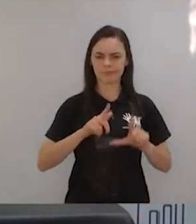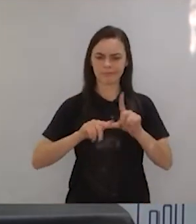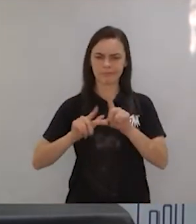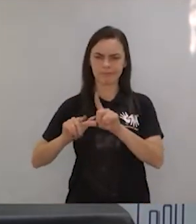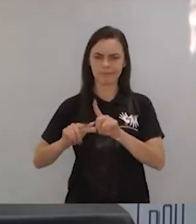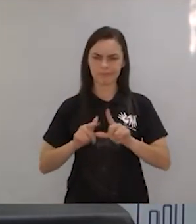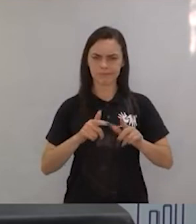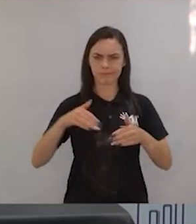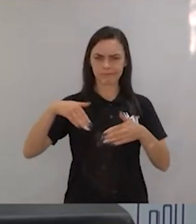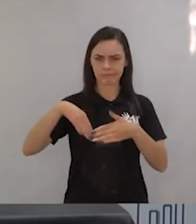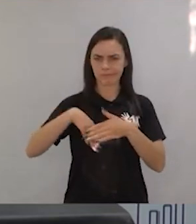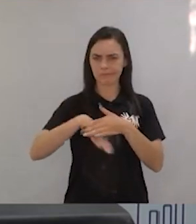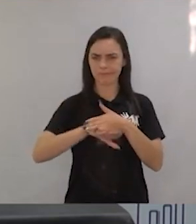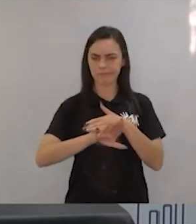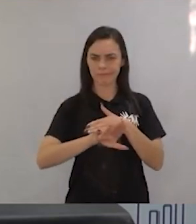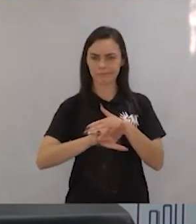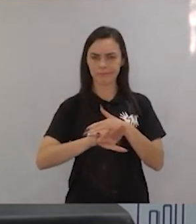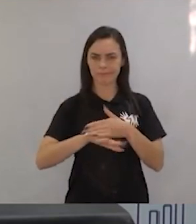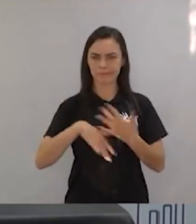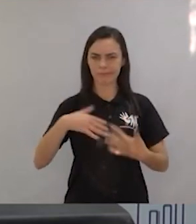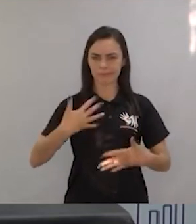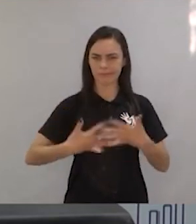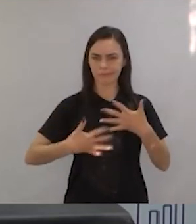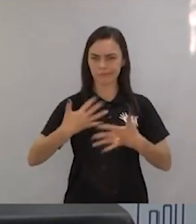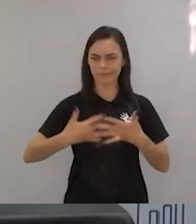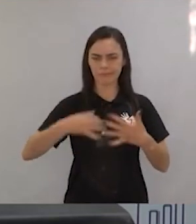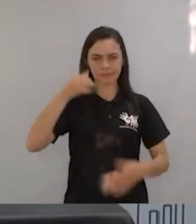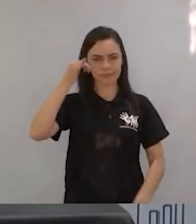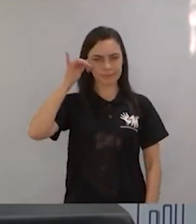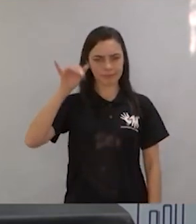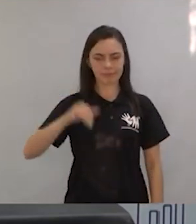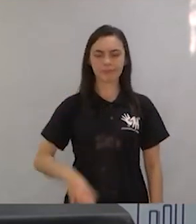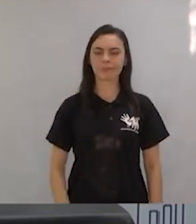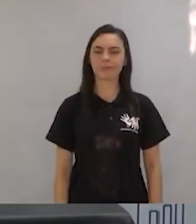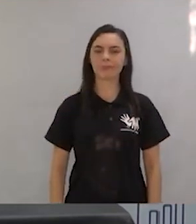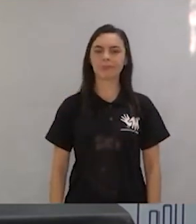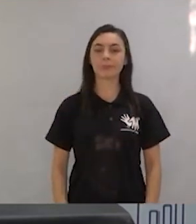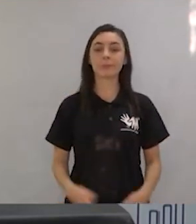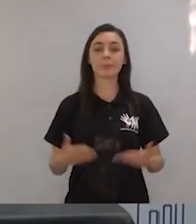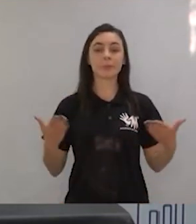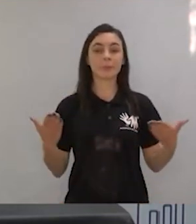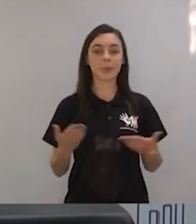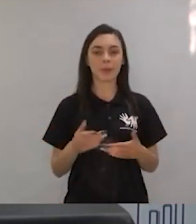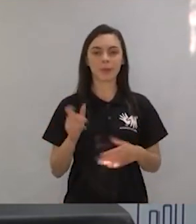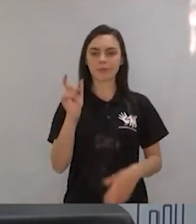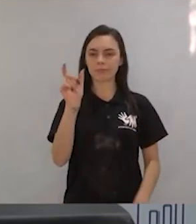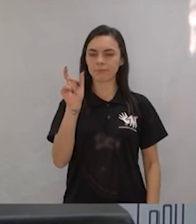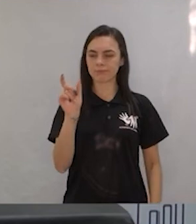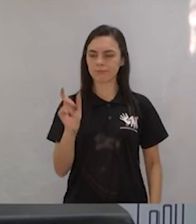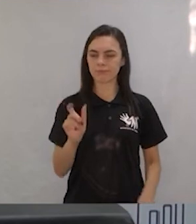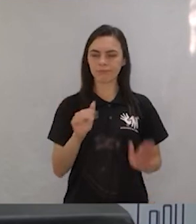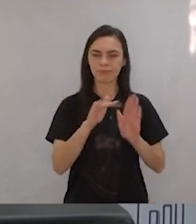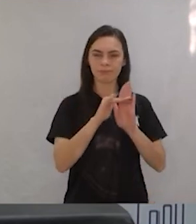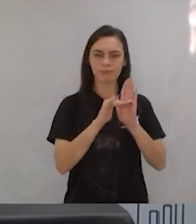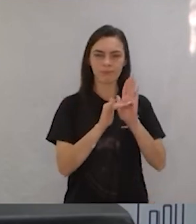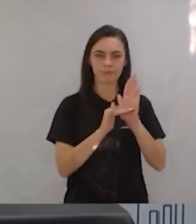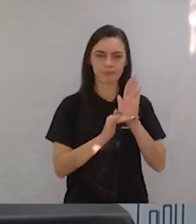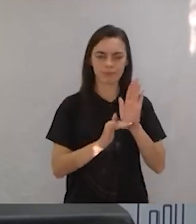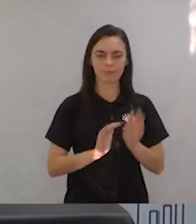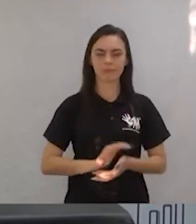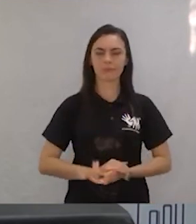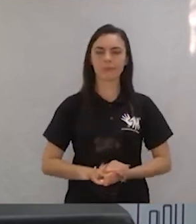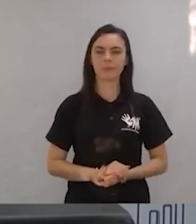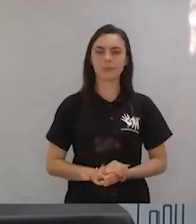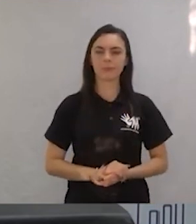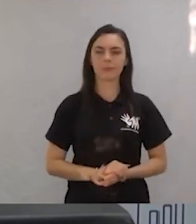aqui as minhas letras para não ficar atrapalhando. E nós vamos fazer uma lista de palavras.